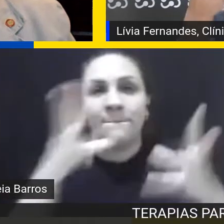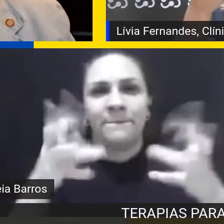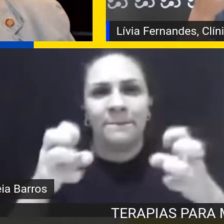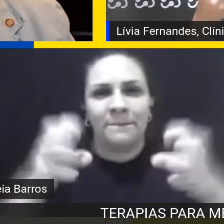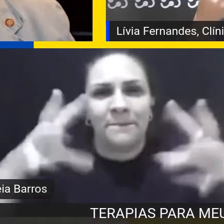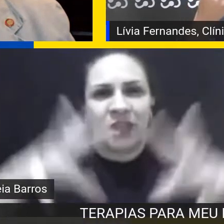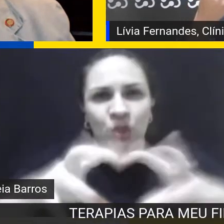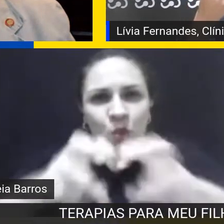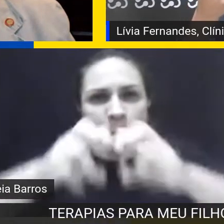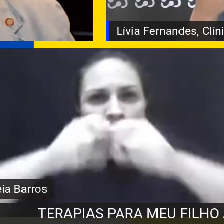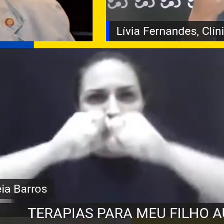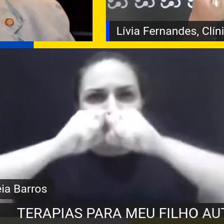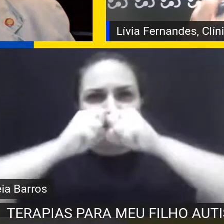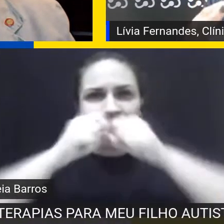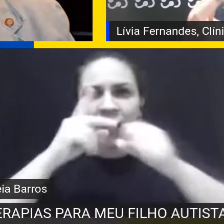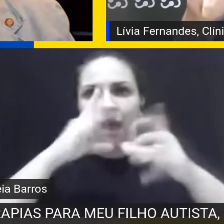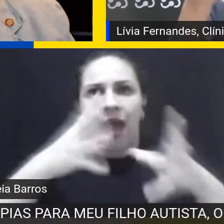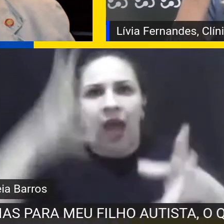começa a